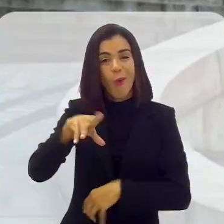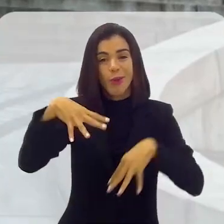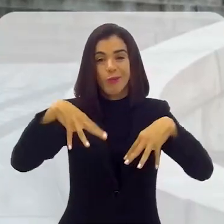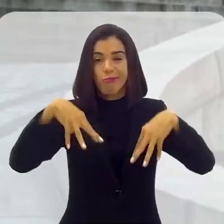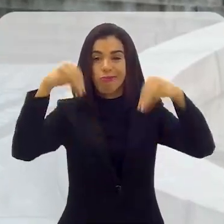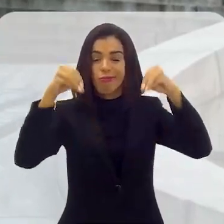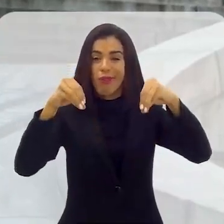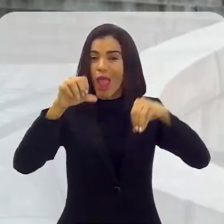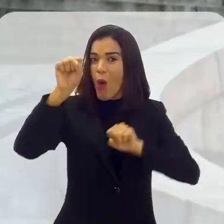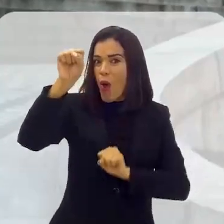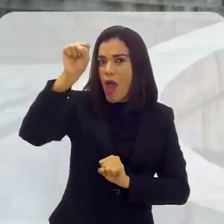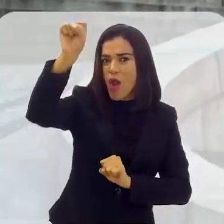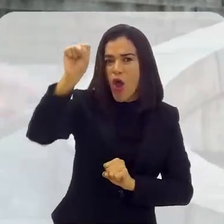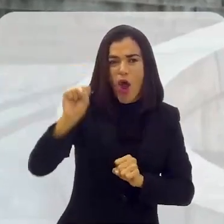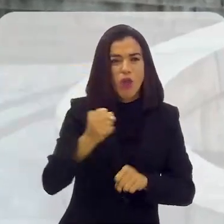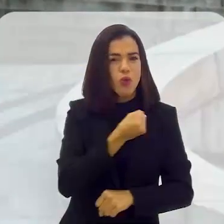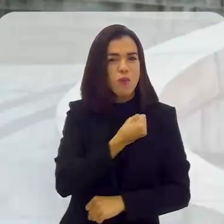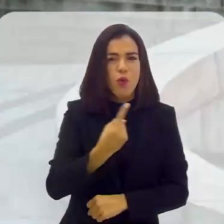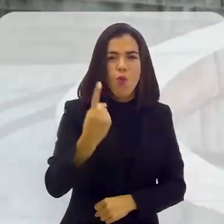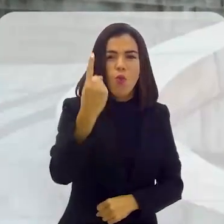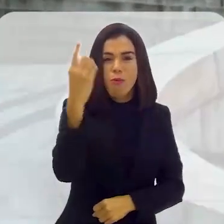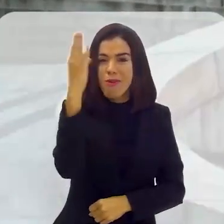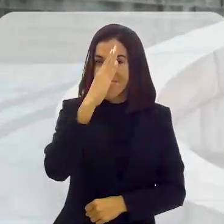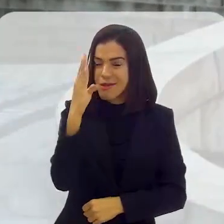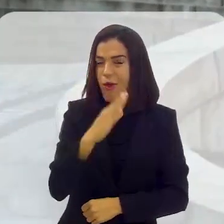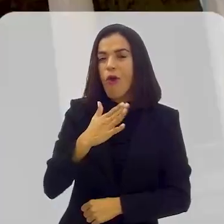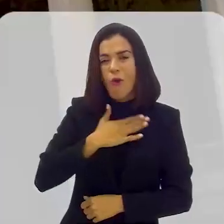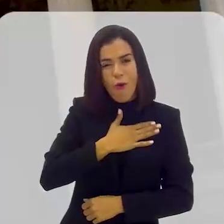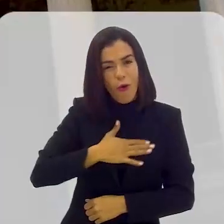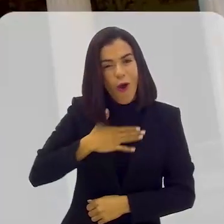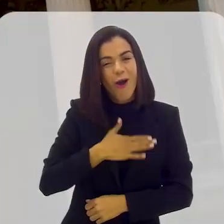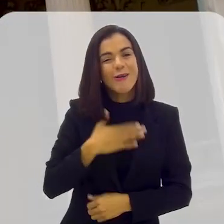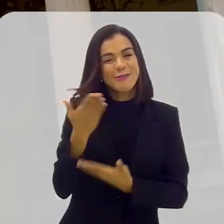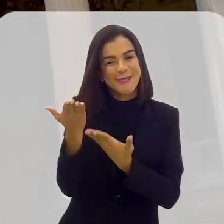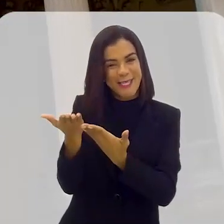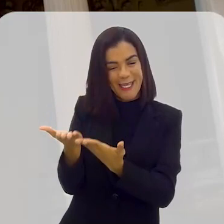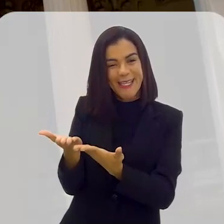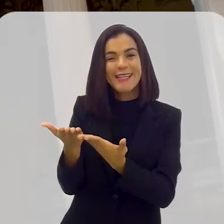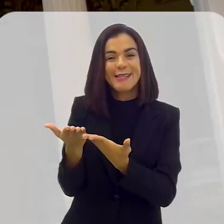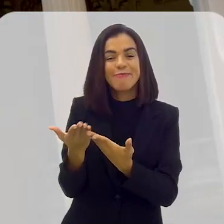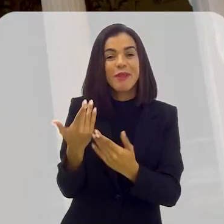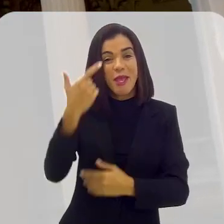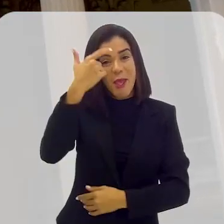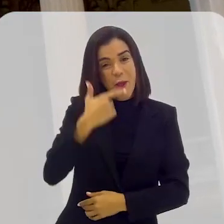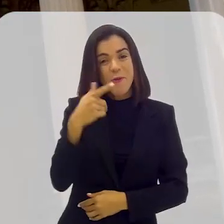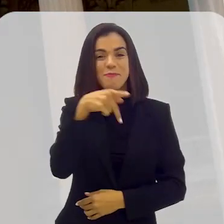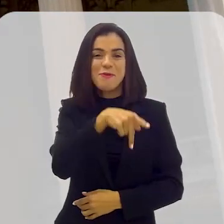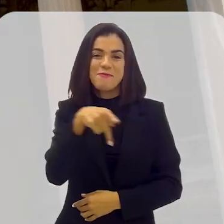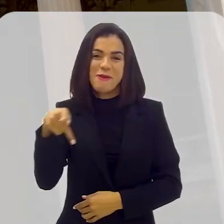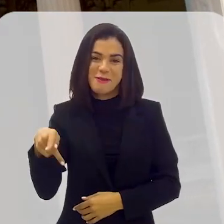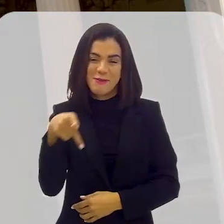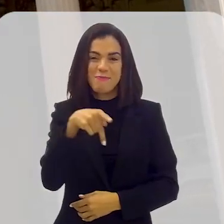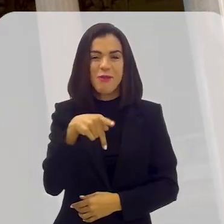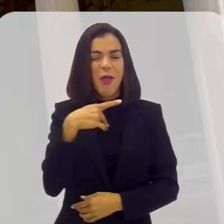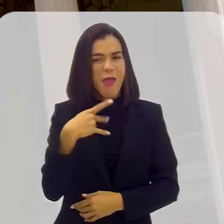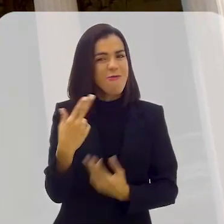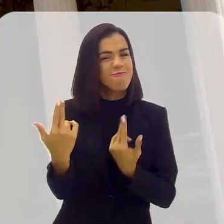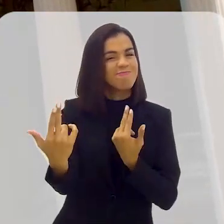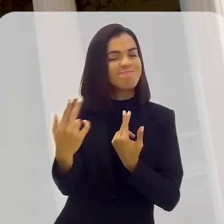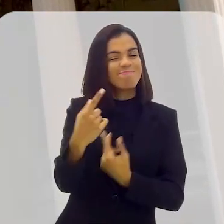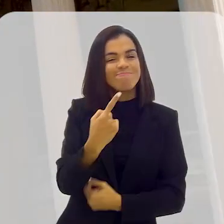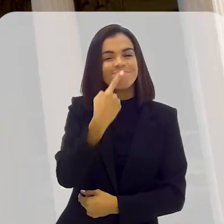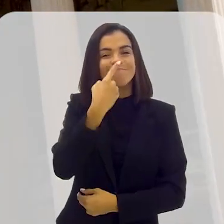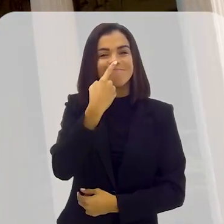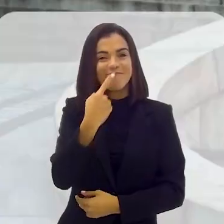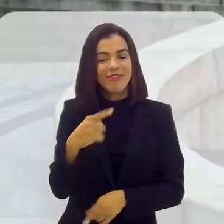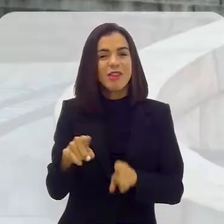nome a esse palácio. Ele é o herói número um da história do Brasil. E eu gosto muito dele. E como professor, me sinto muito